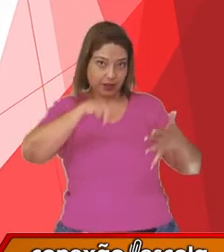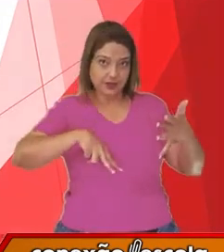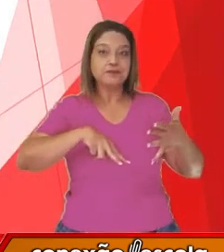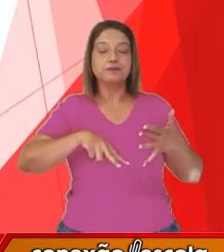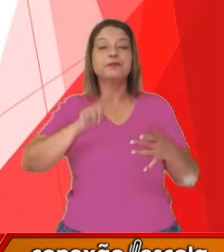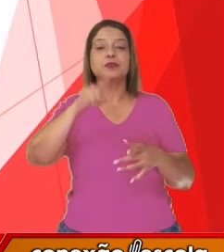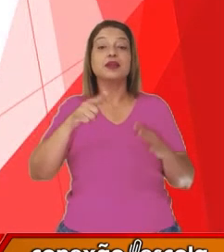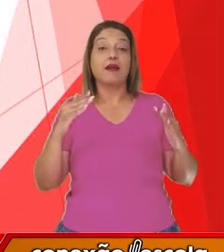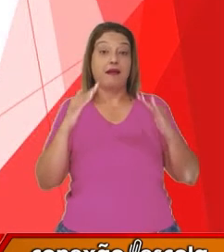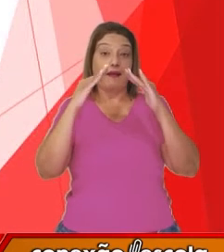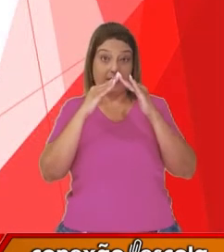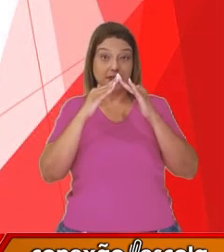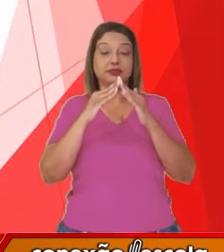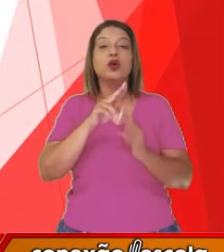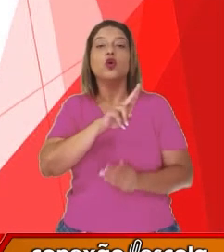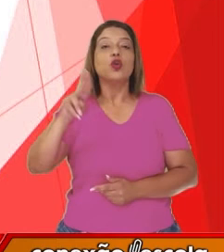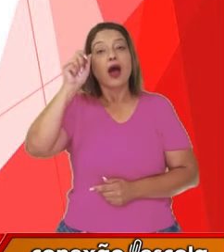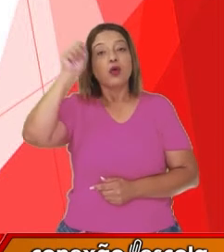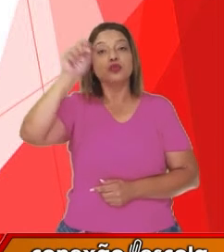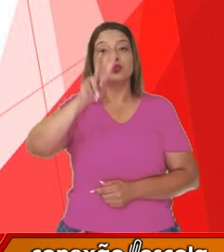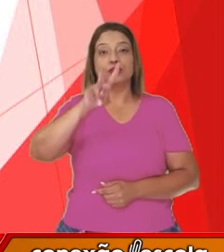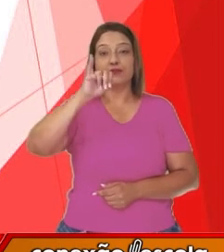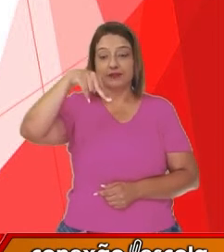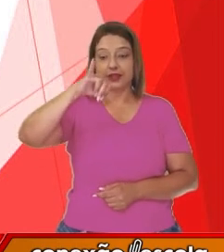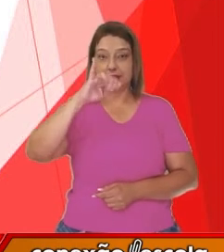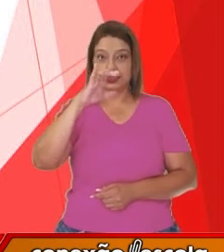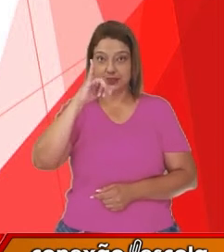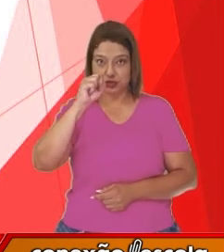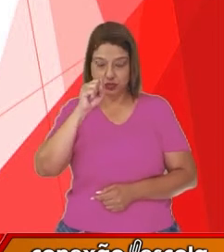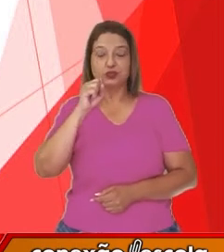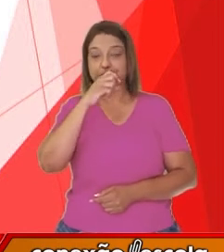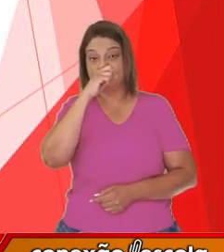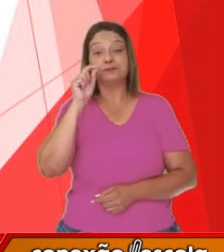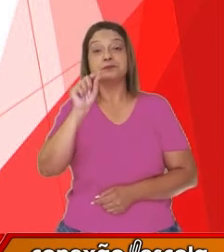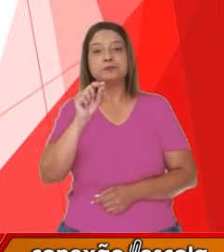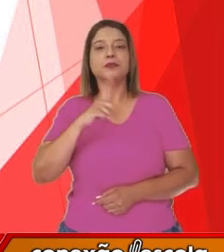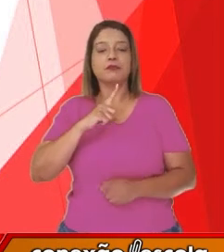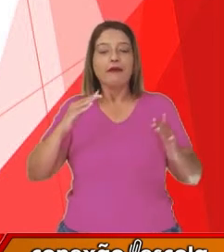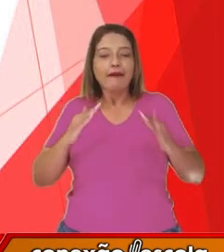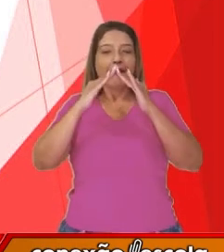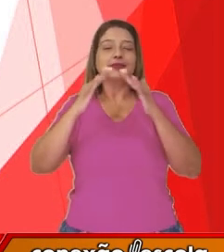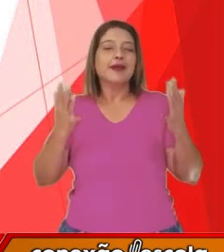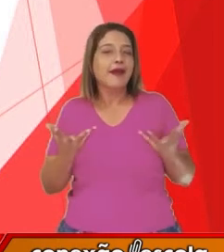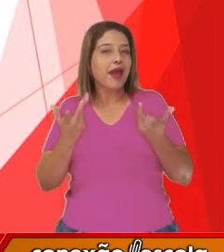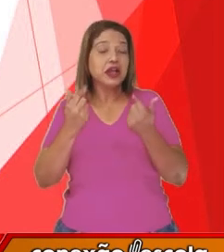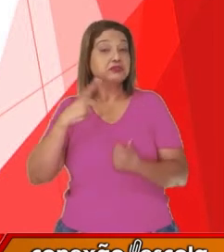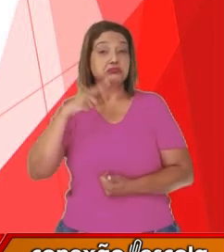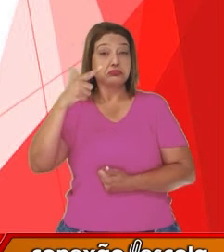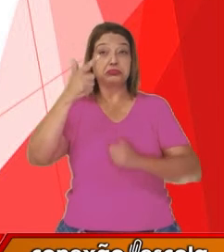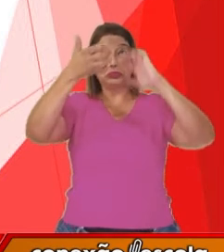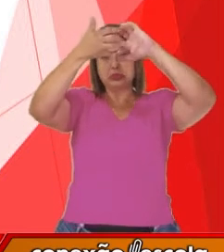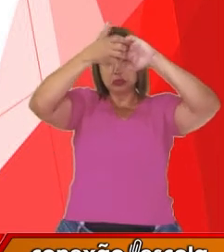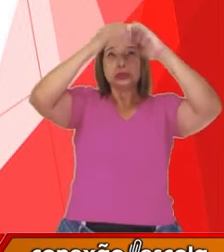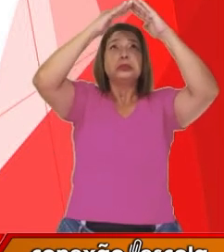A Casa, de Vinícius de Moraes. Era uma casa muito engraçada. Não tinha teto, não